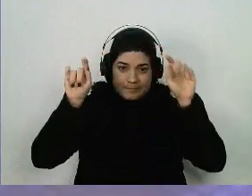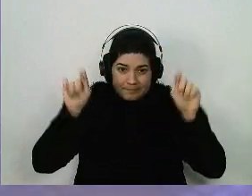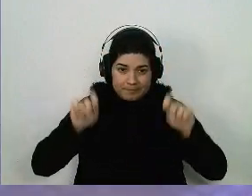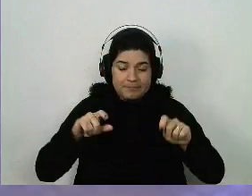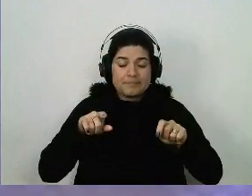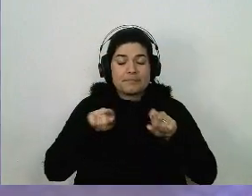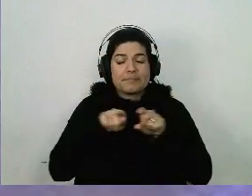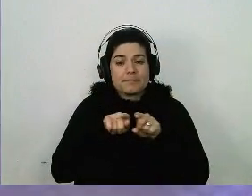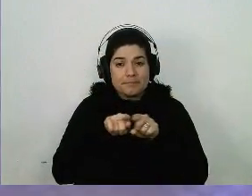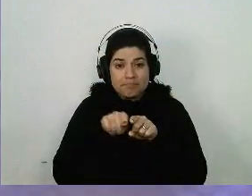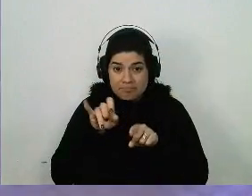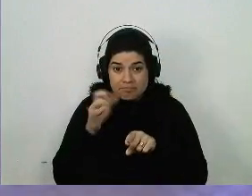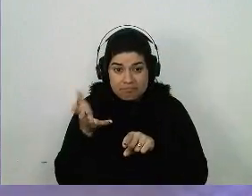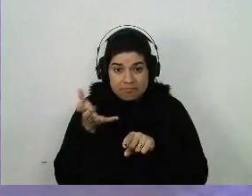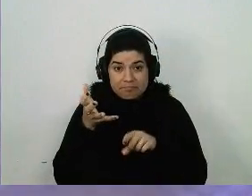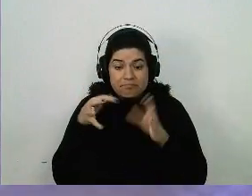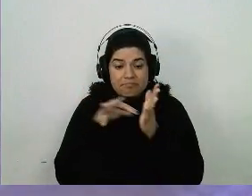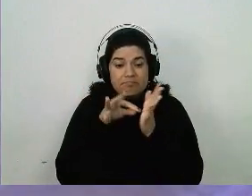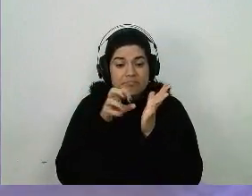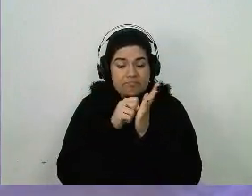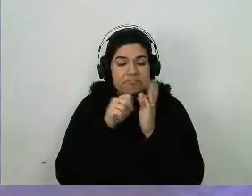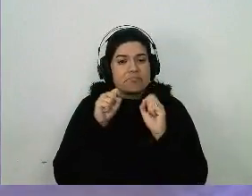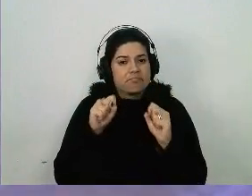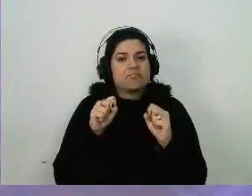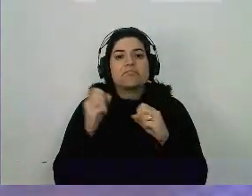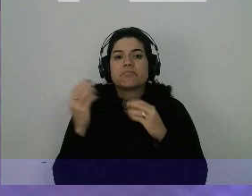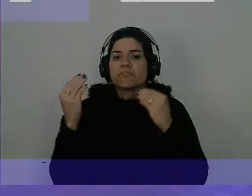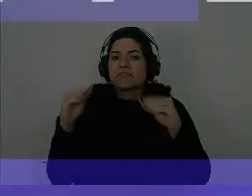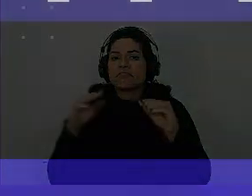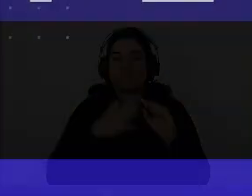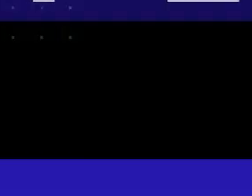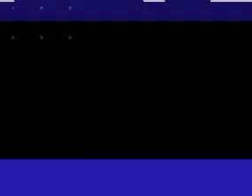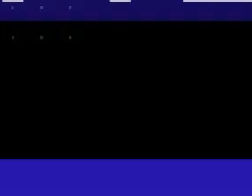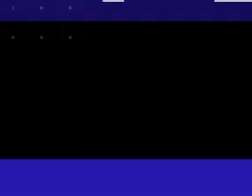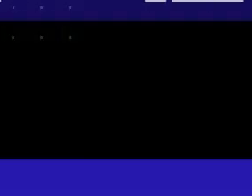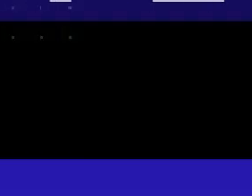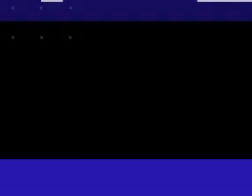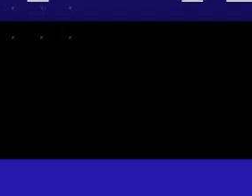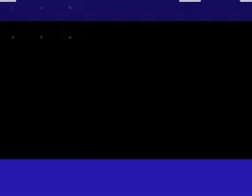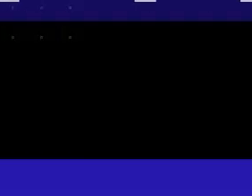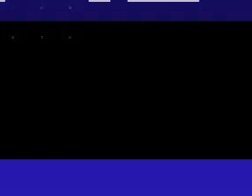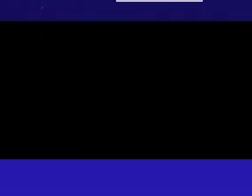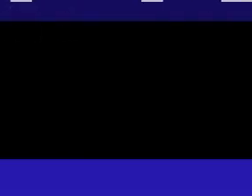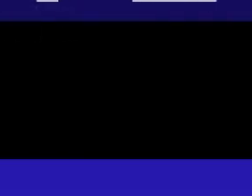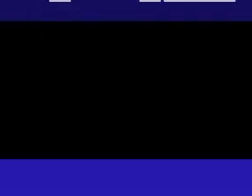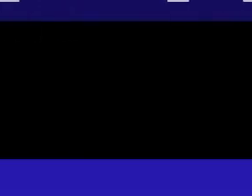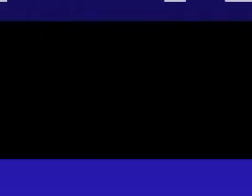quiser se inscreve lá, me adiciona no LinkedIn e vamos conversando.